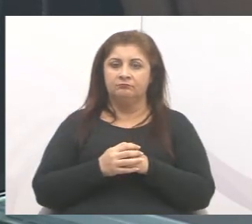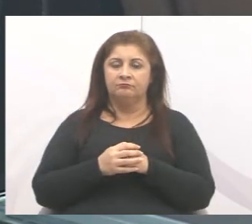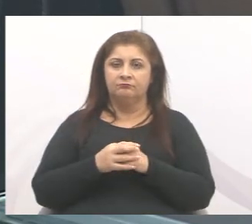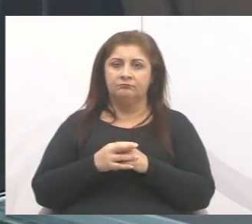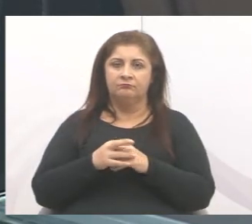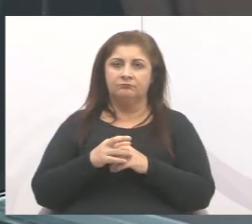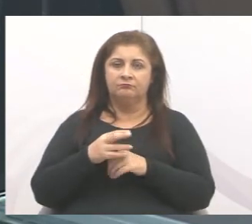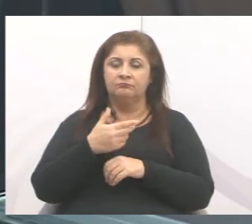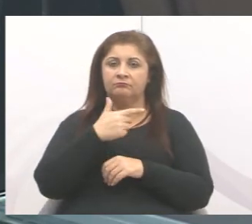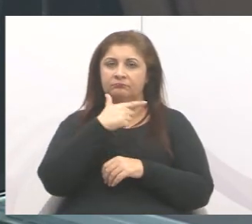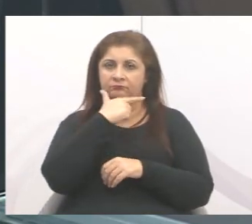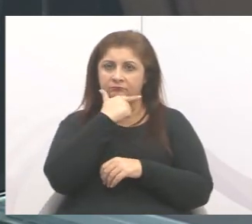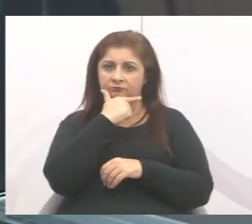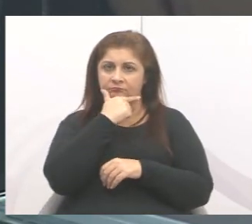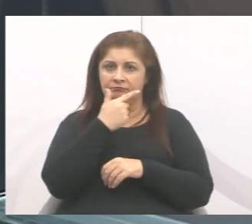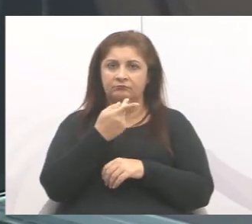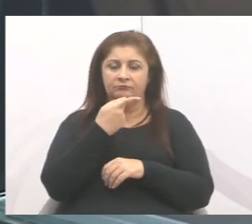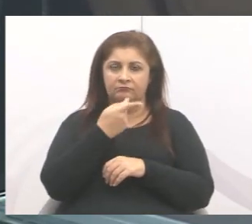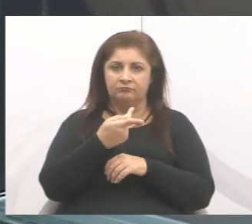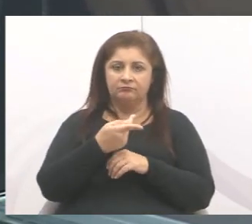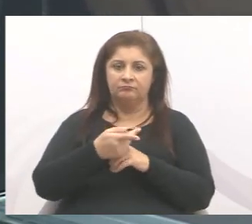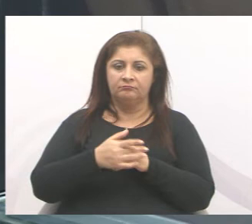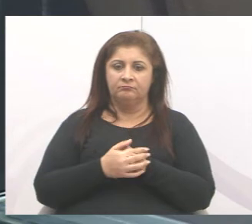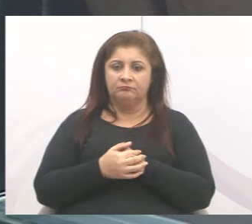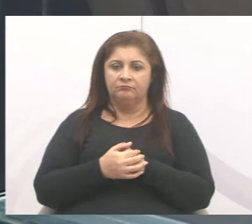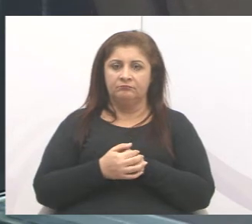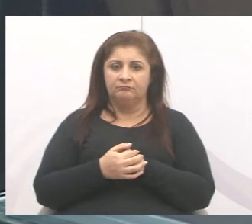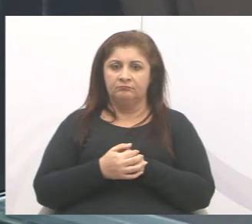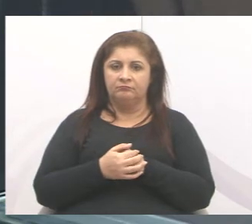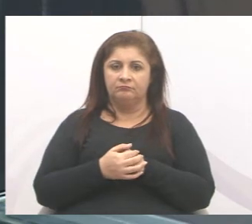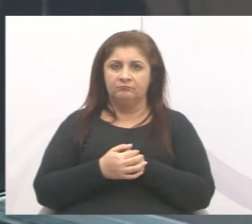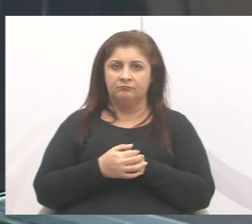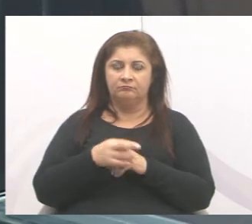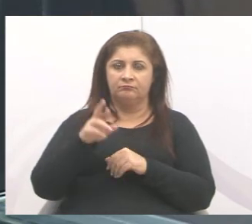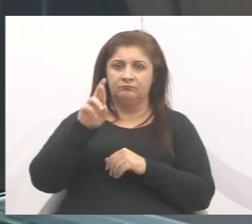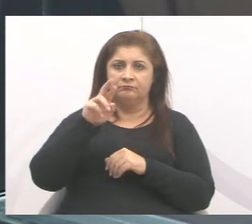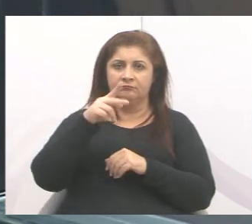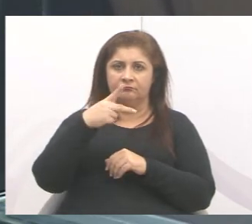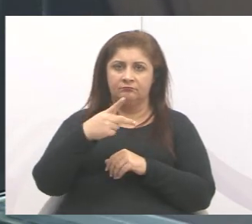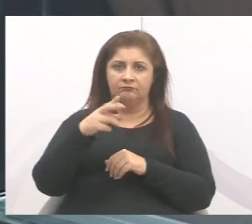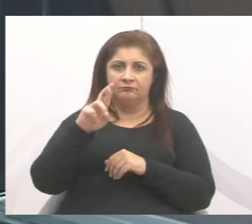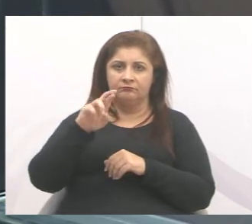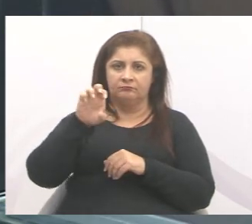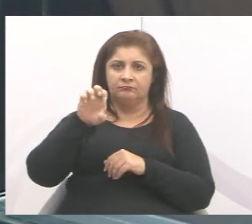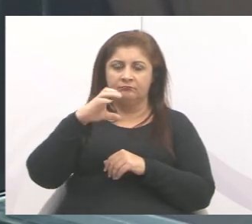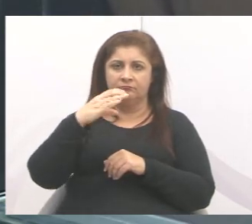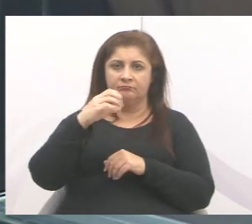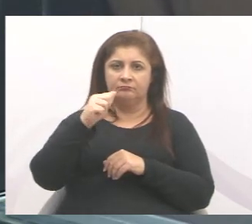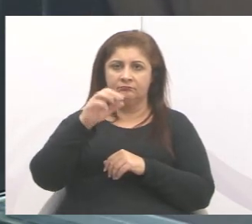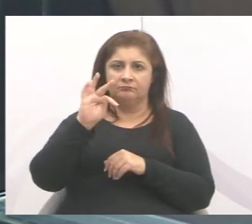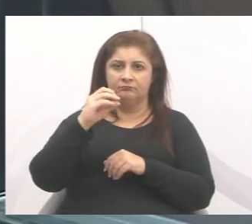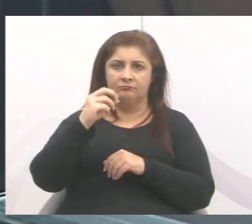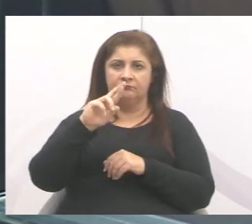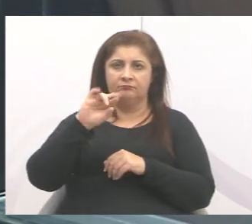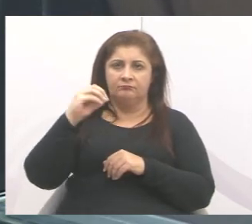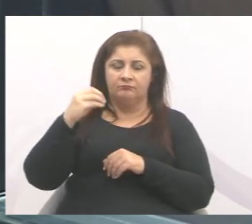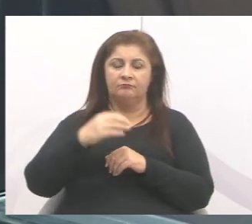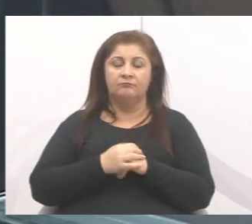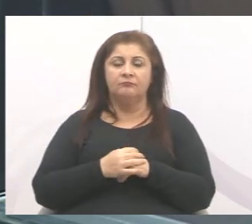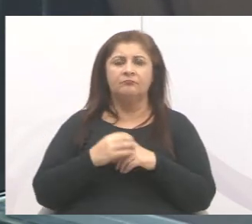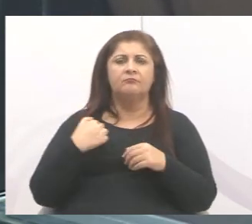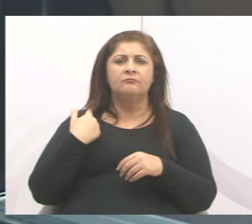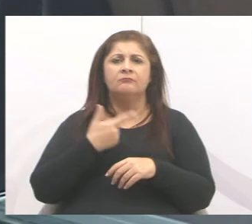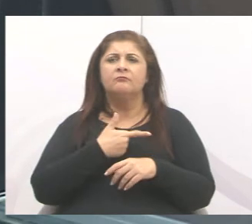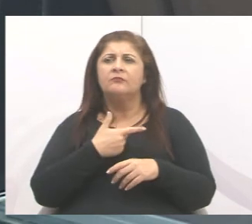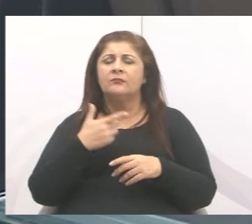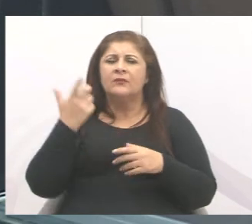Flávio colocou, que é do precatório, né, e a gente poder sanar